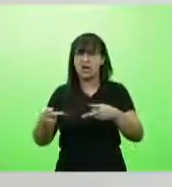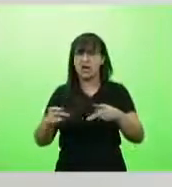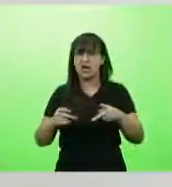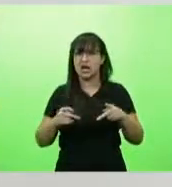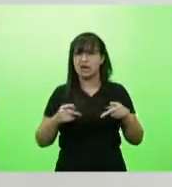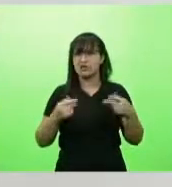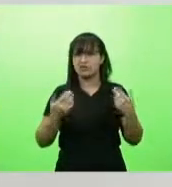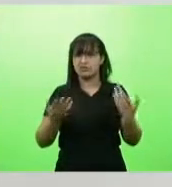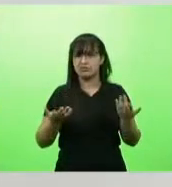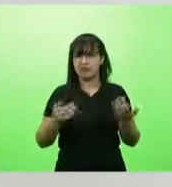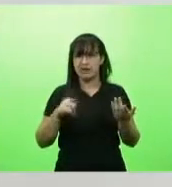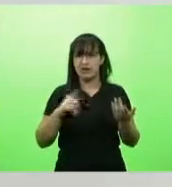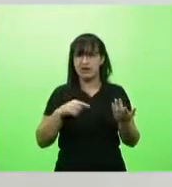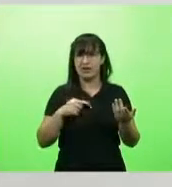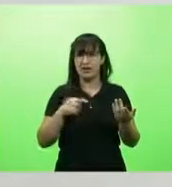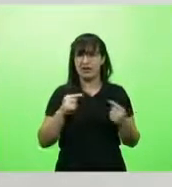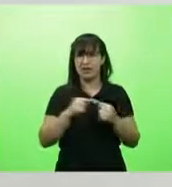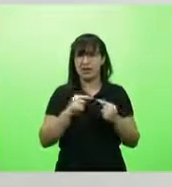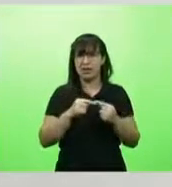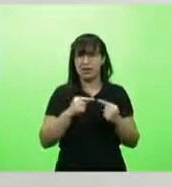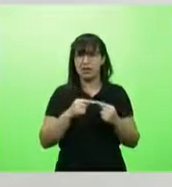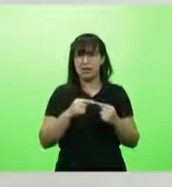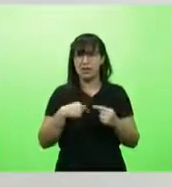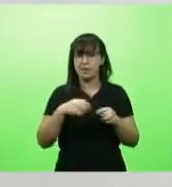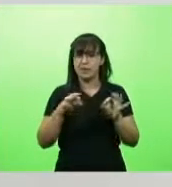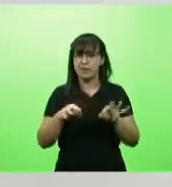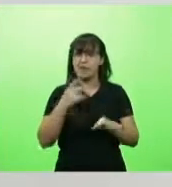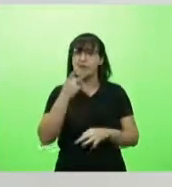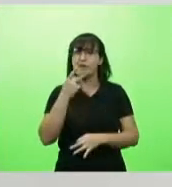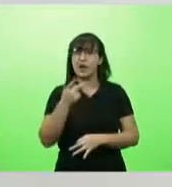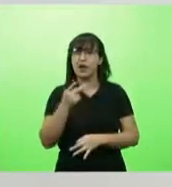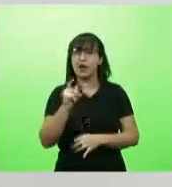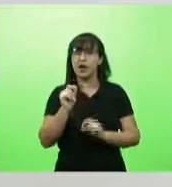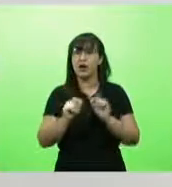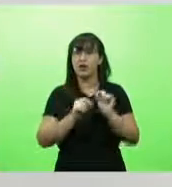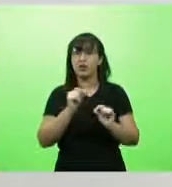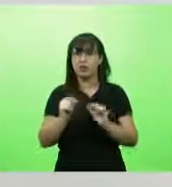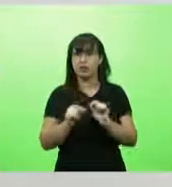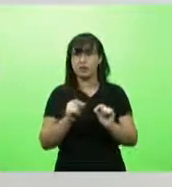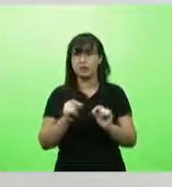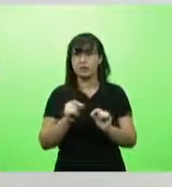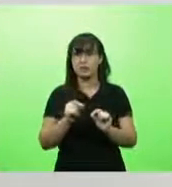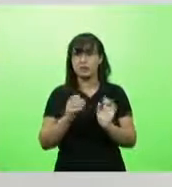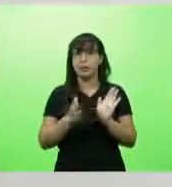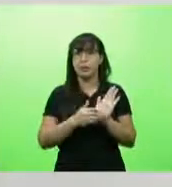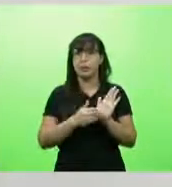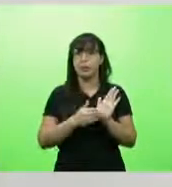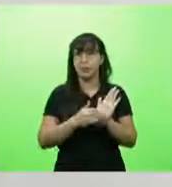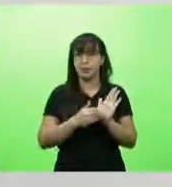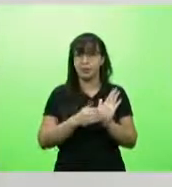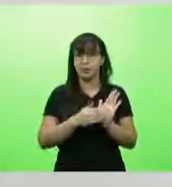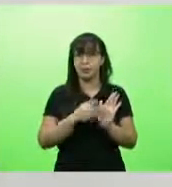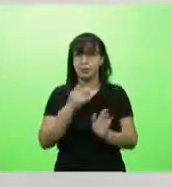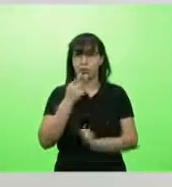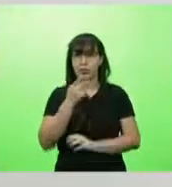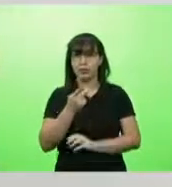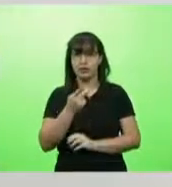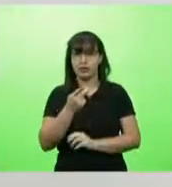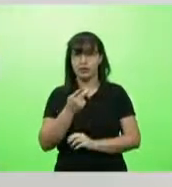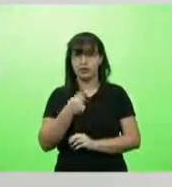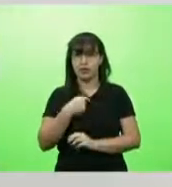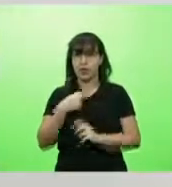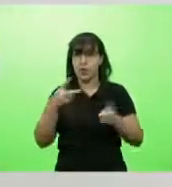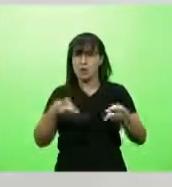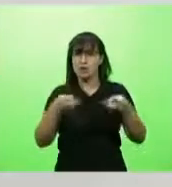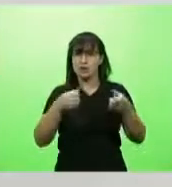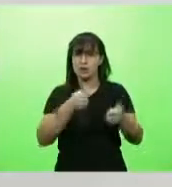Eu quero só fazer uma afirmação aqui. Aliás, uma afirmação não, quero fazer uma proposta. Eu estou vendo aí o Tribunal